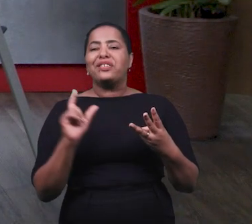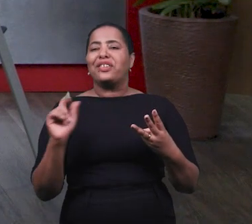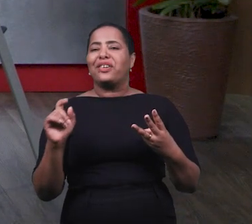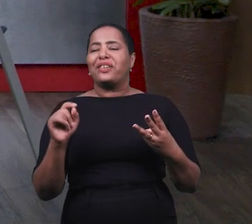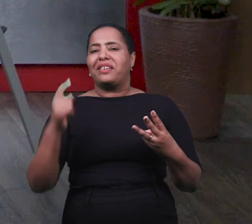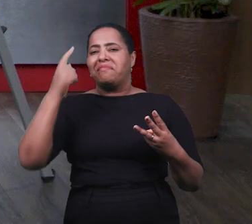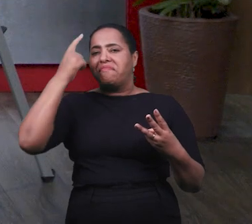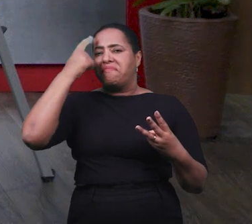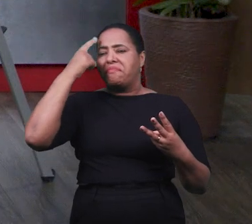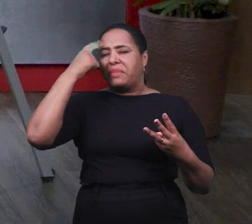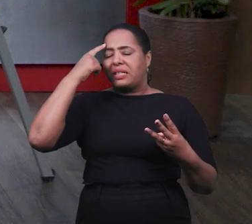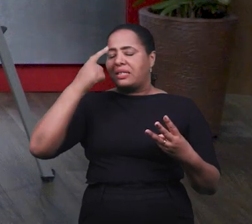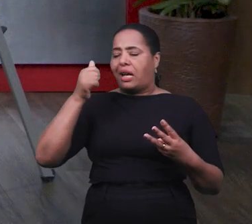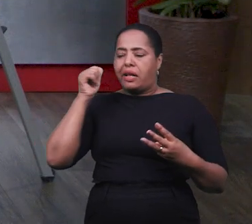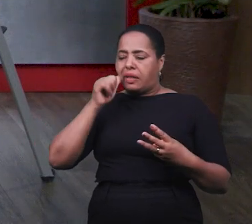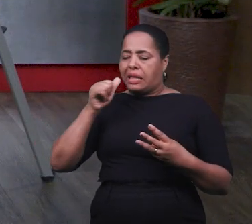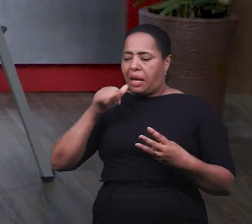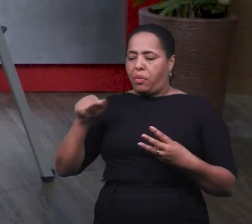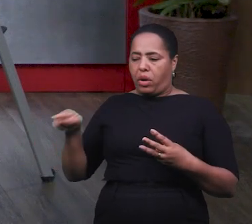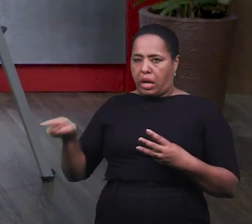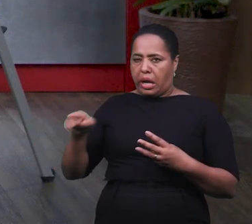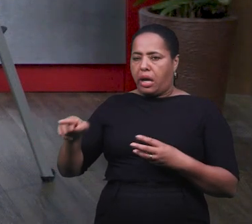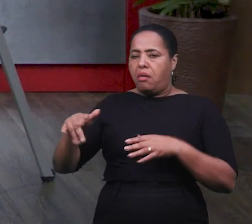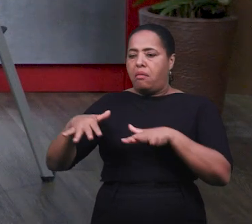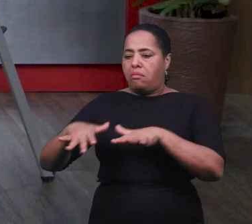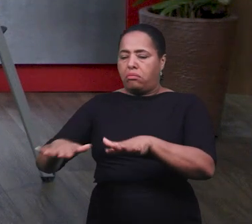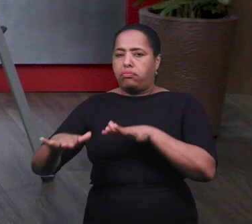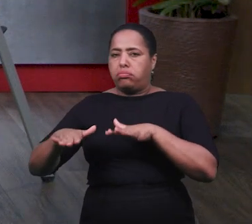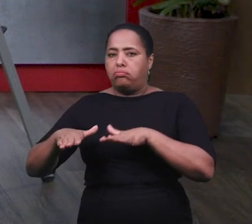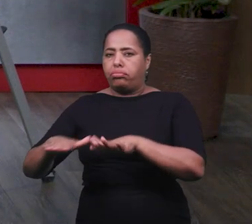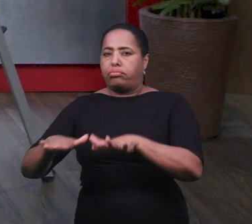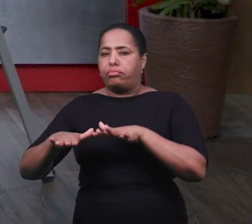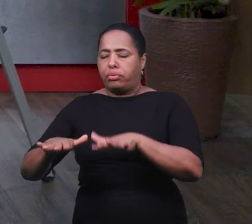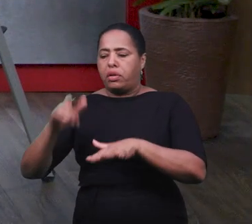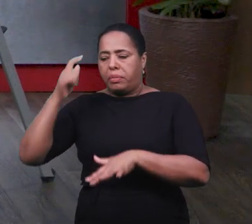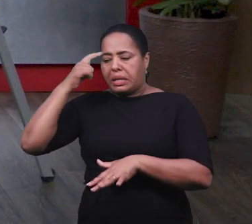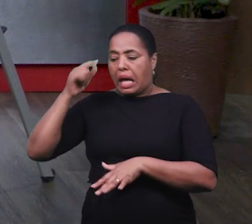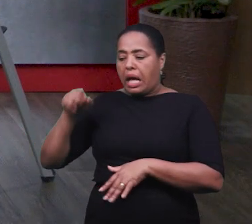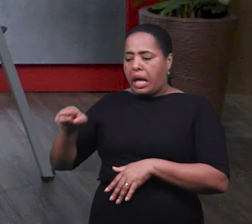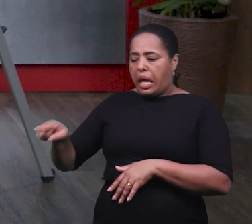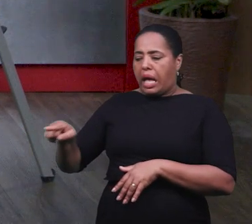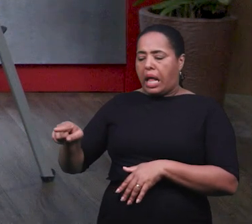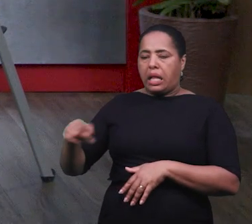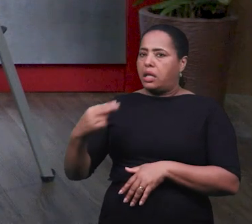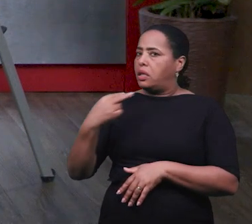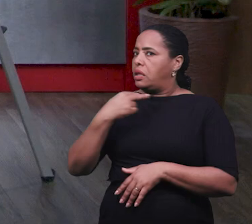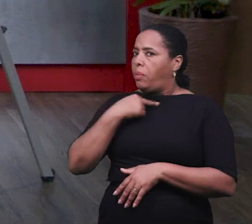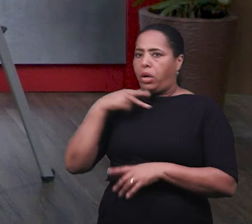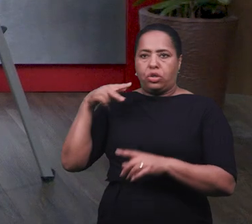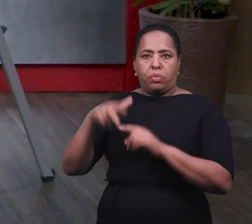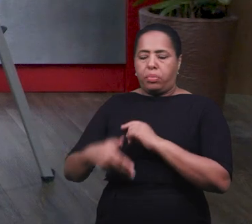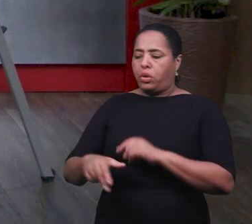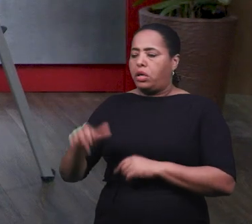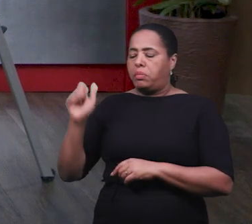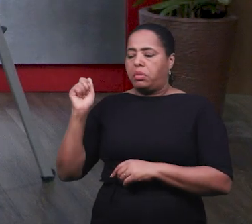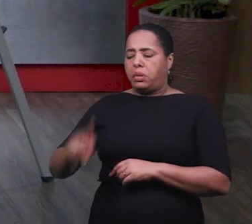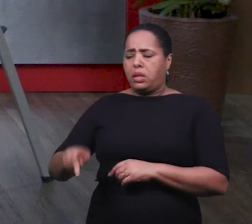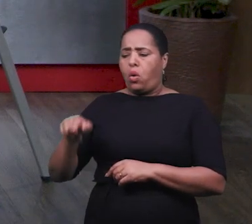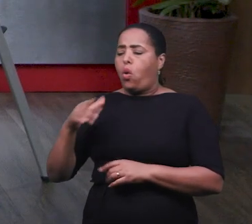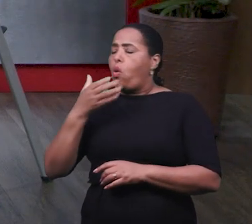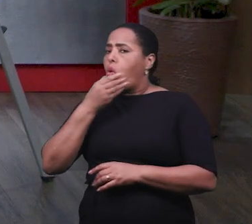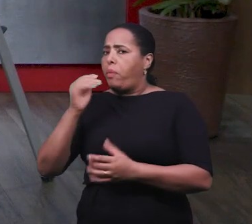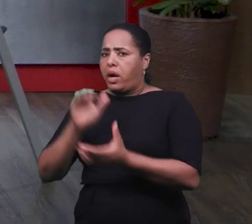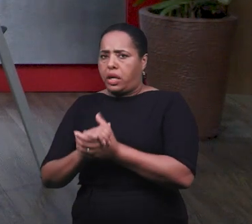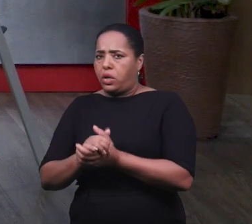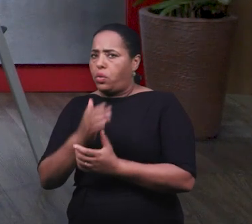então, nessa costureira que trabalhou a vida toda, mas vamos pensar assim, ela não pode receber pensão. O marido dela não faleceu, tá tudo